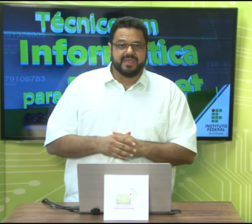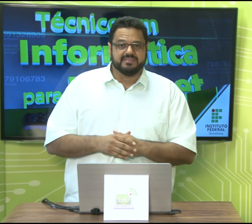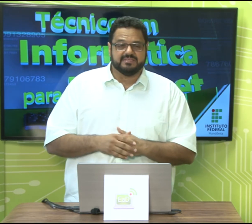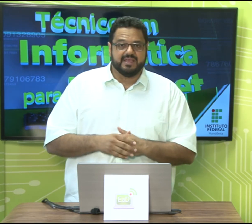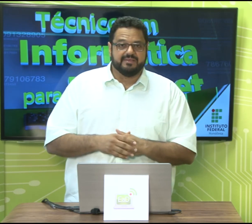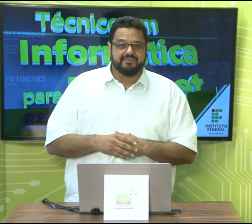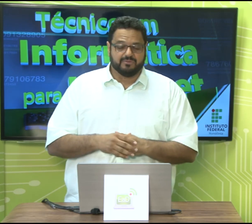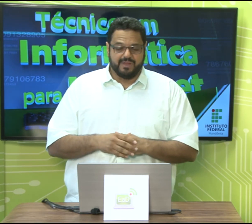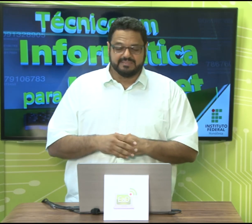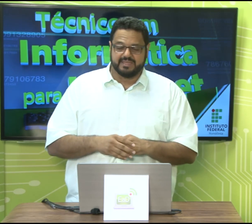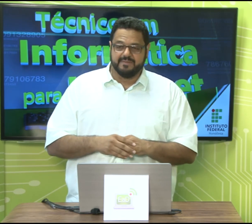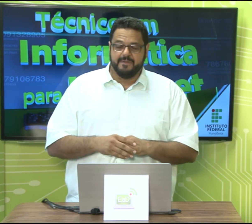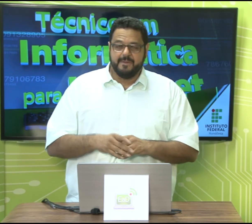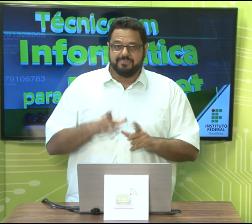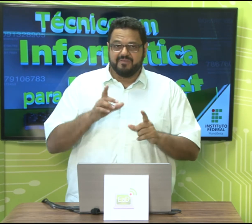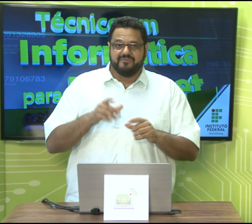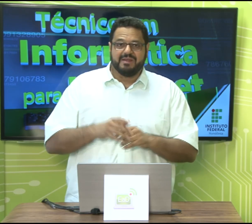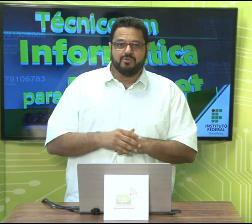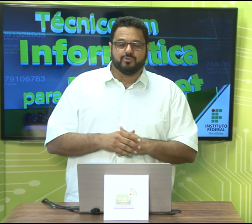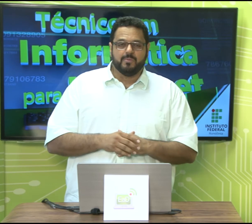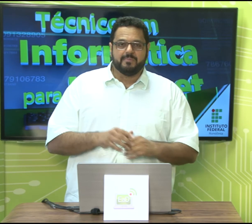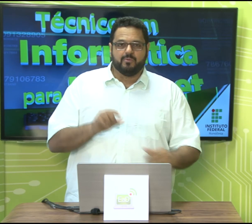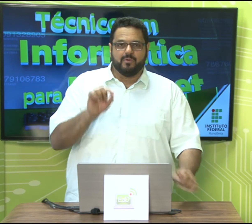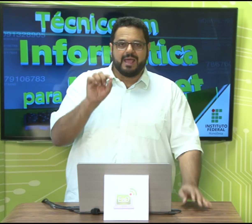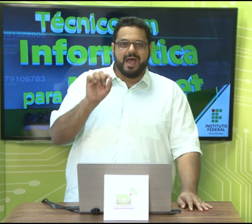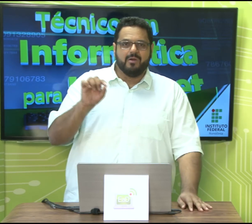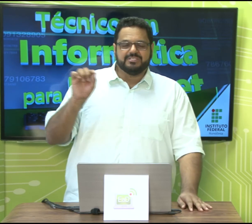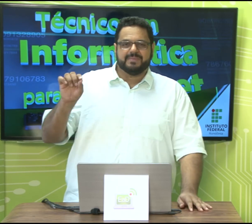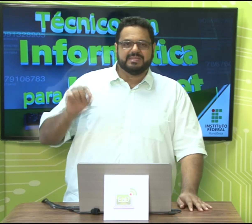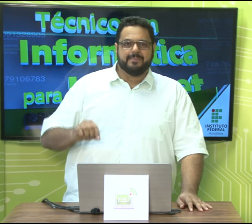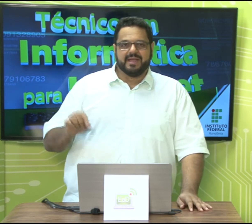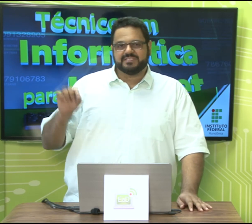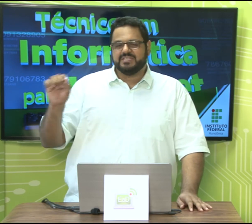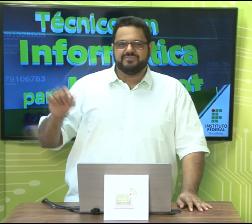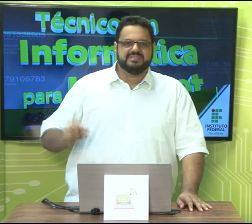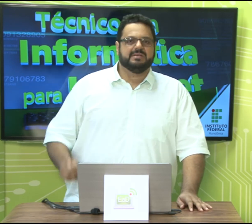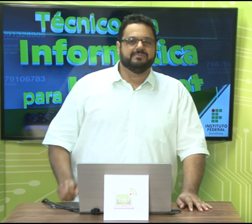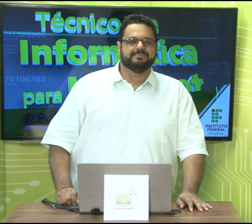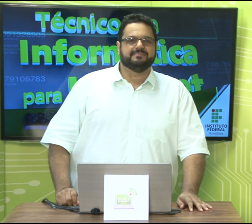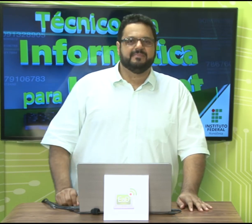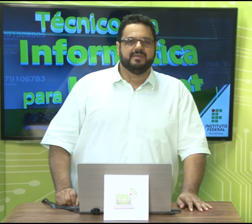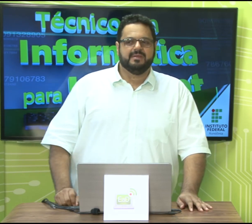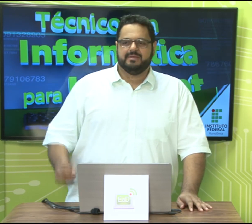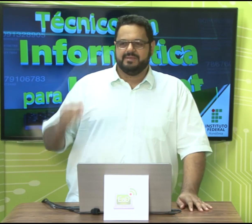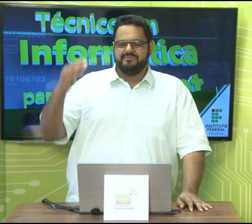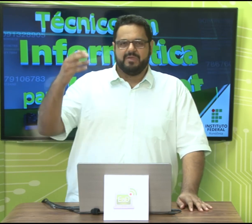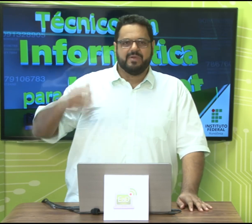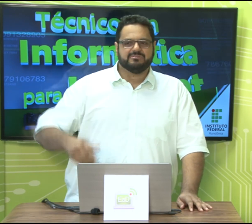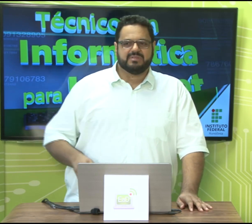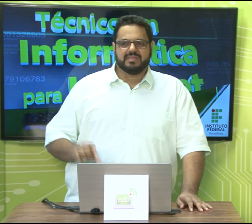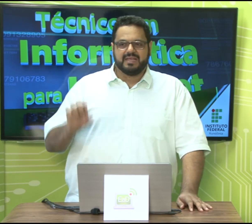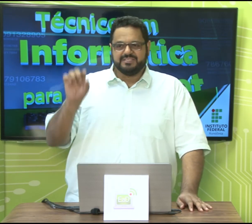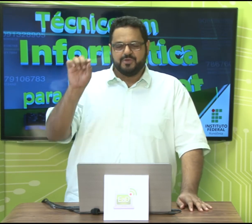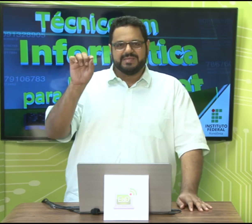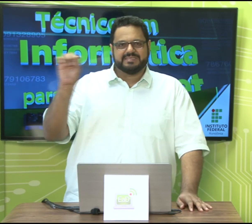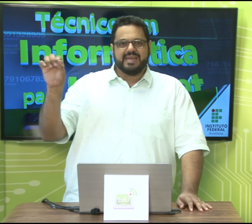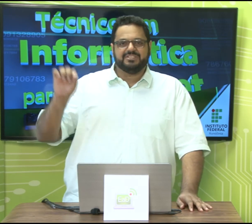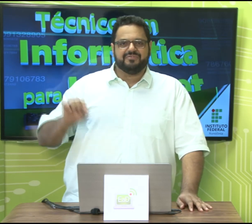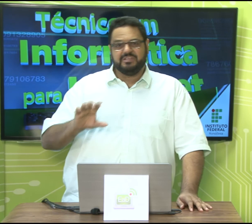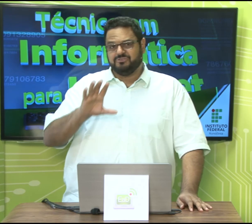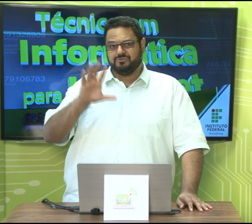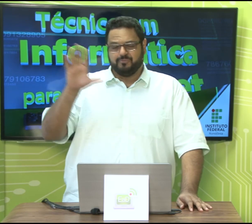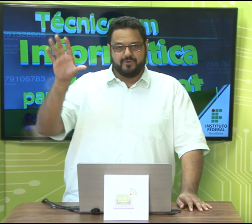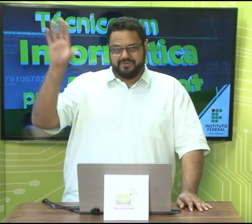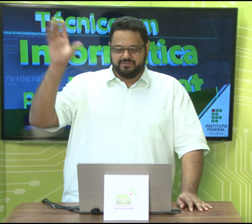esses ambientes virtuais aí. Vai no YouTube e procura aula de matemática de visão. E veio o resultado ali, e tinha uma série